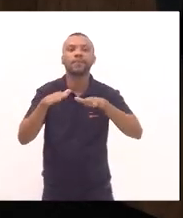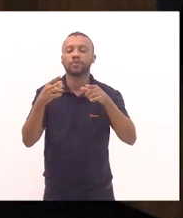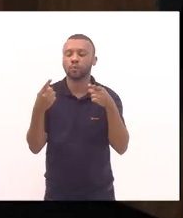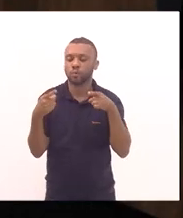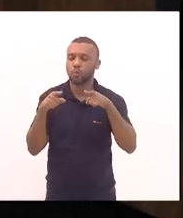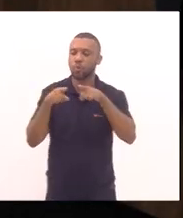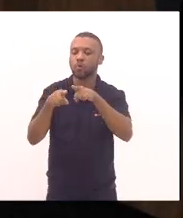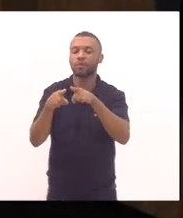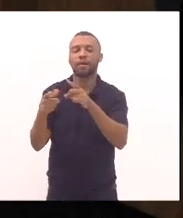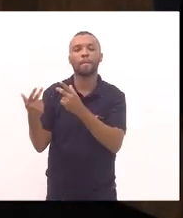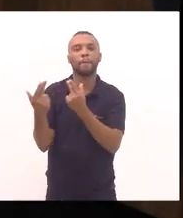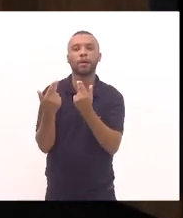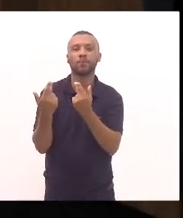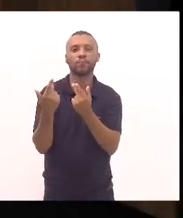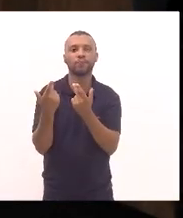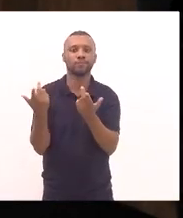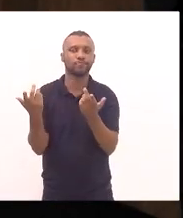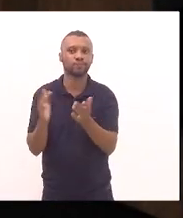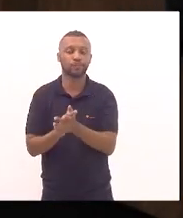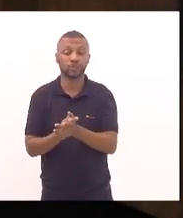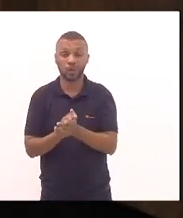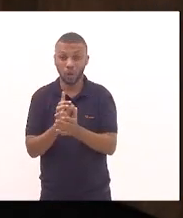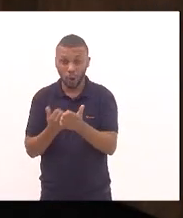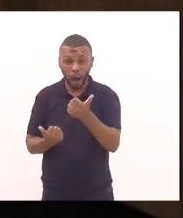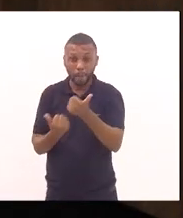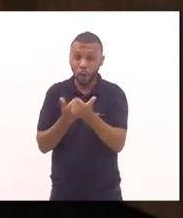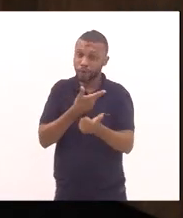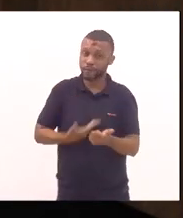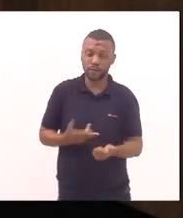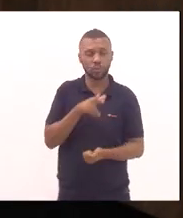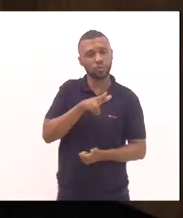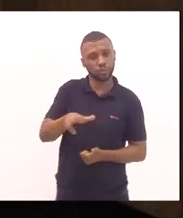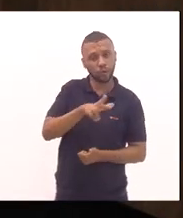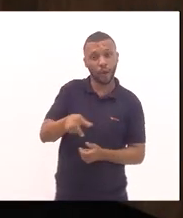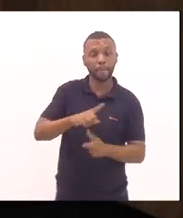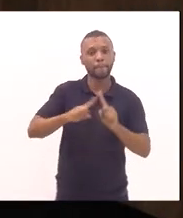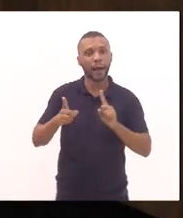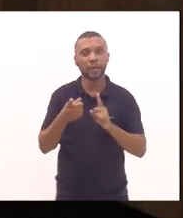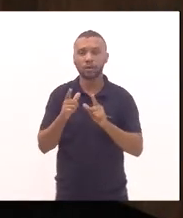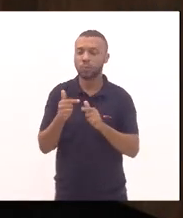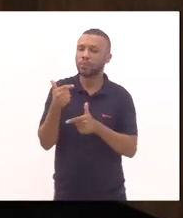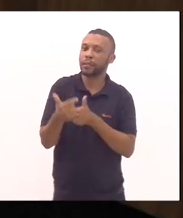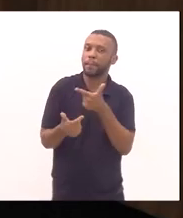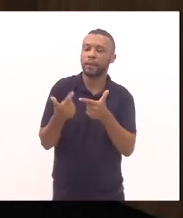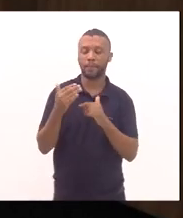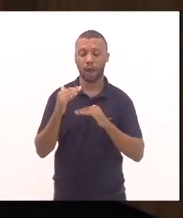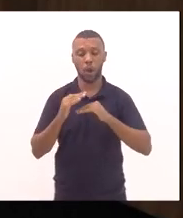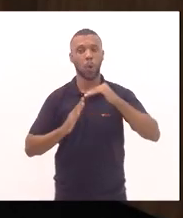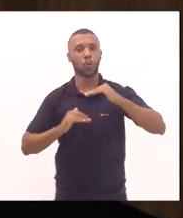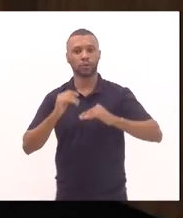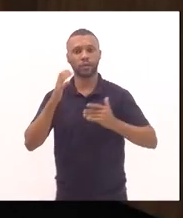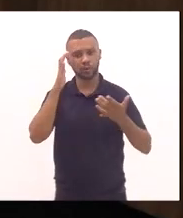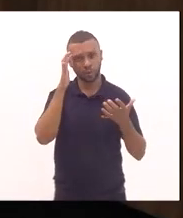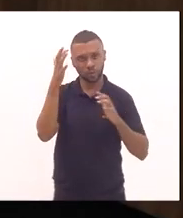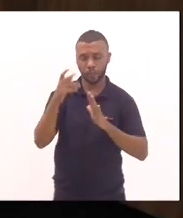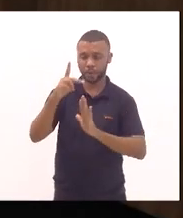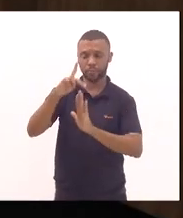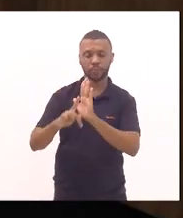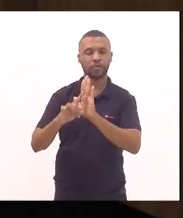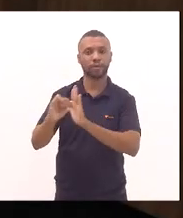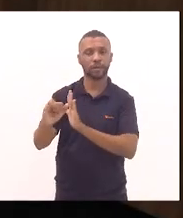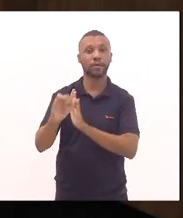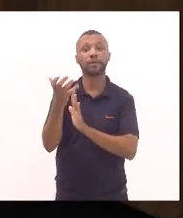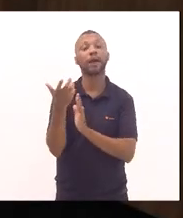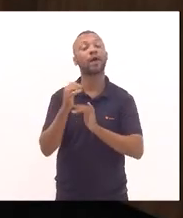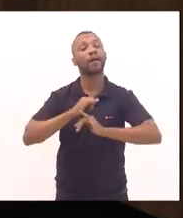lado, né? Eu não sou da base do governo, mas eu fiz tudo para construir solução para esse projeto e quero